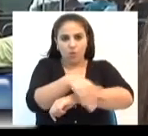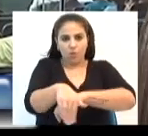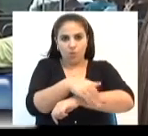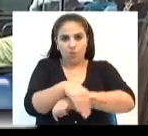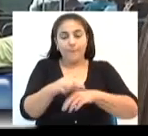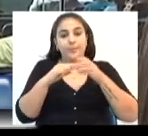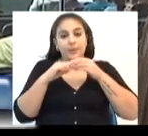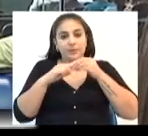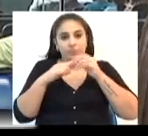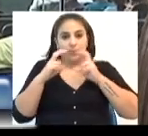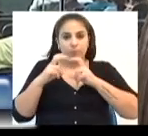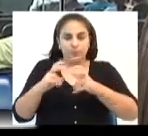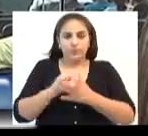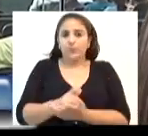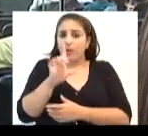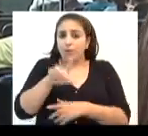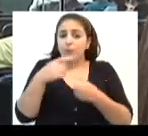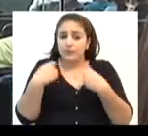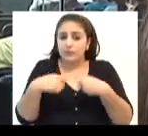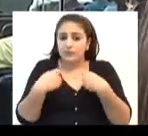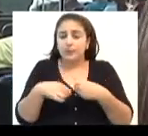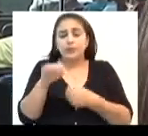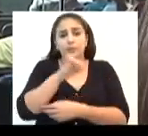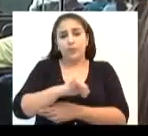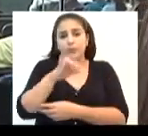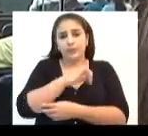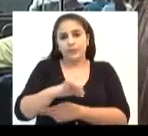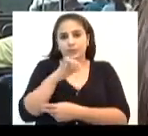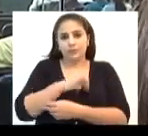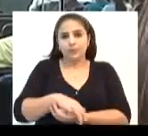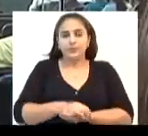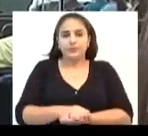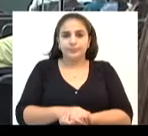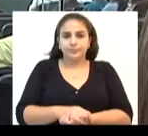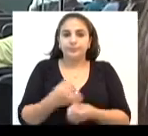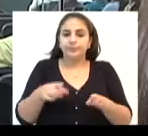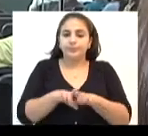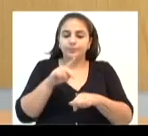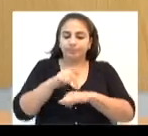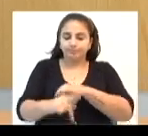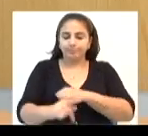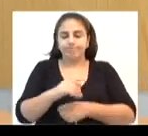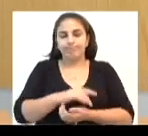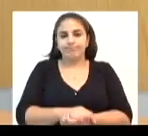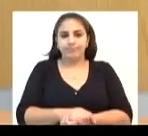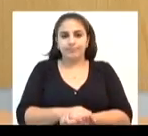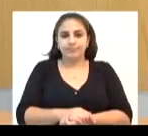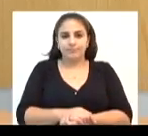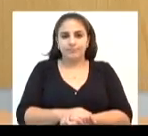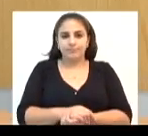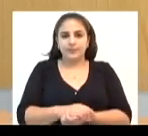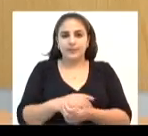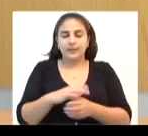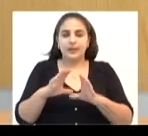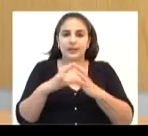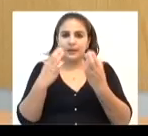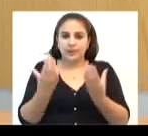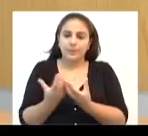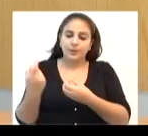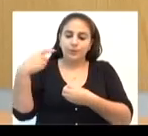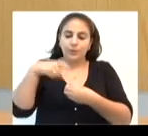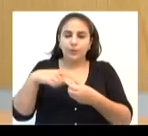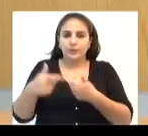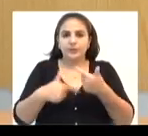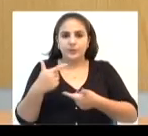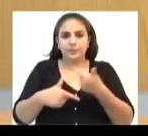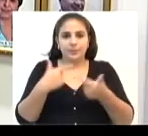uma demanda de extrema necessidade e urgência para Passo Fundo. Câmara retoma expediente em